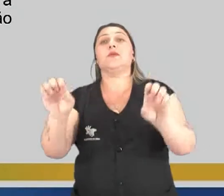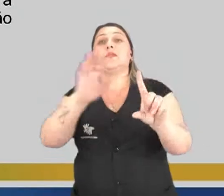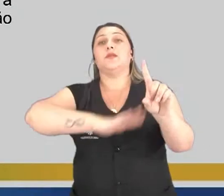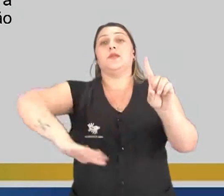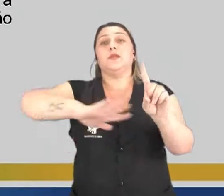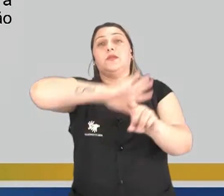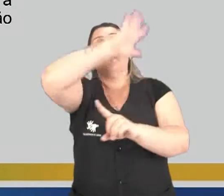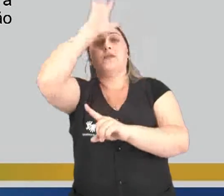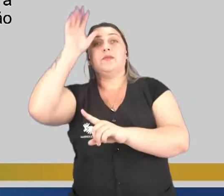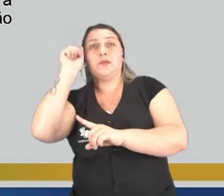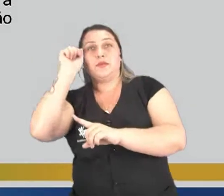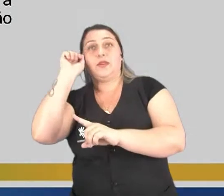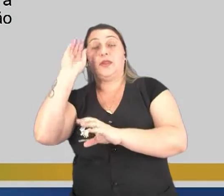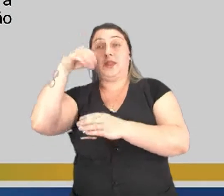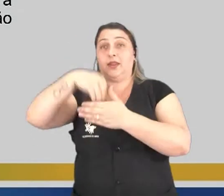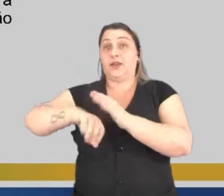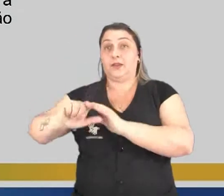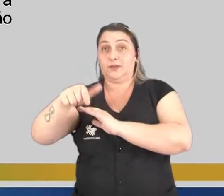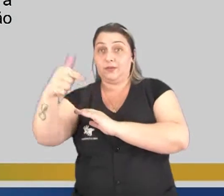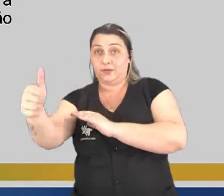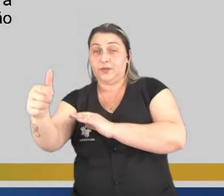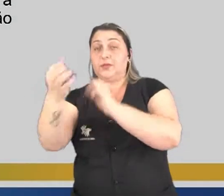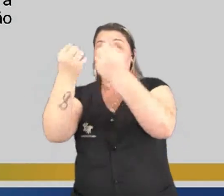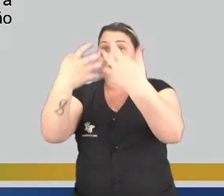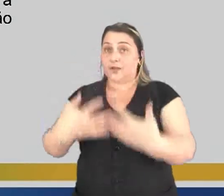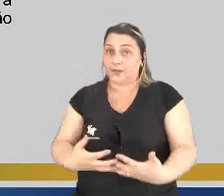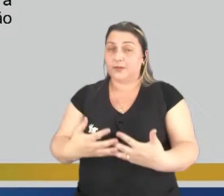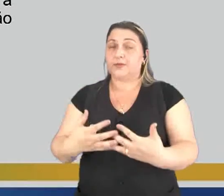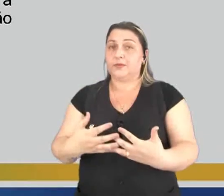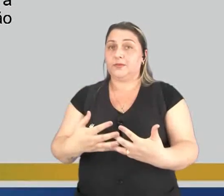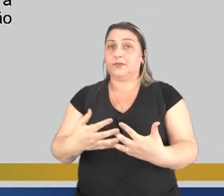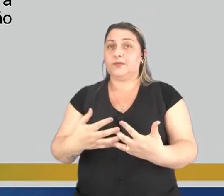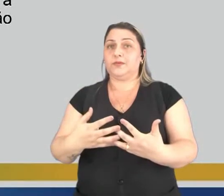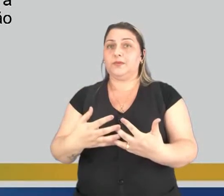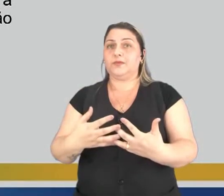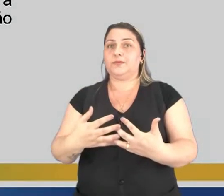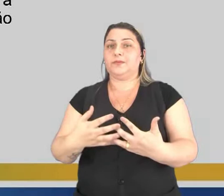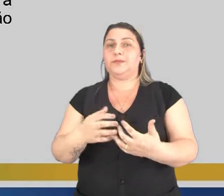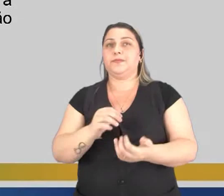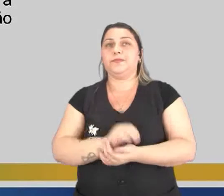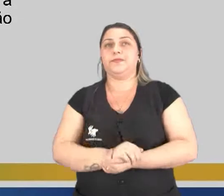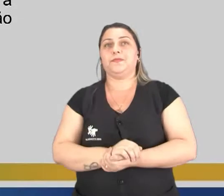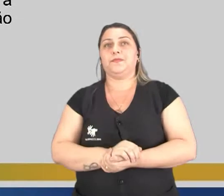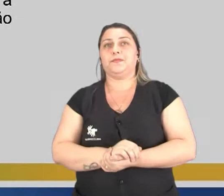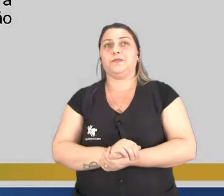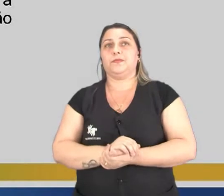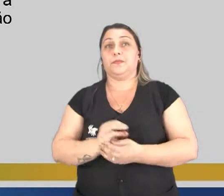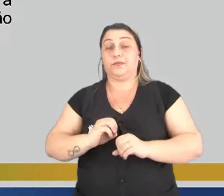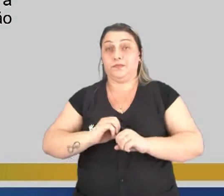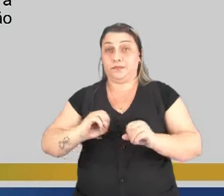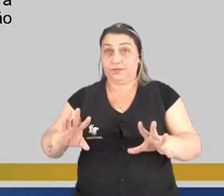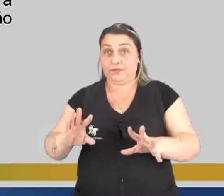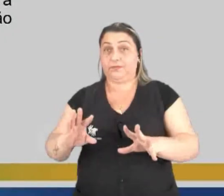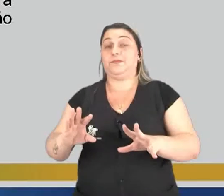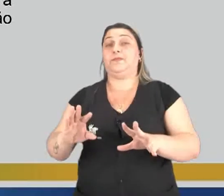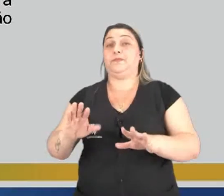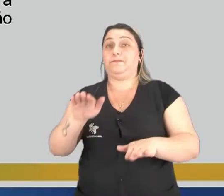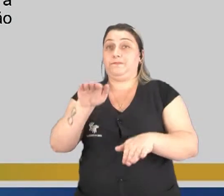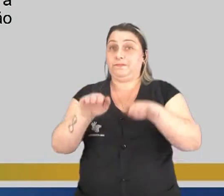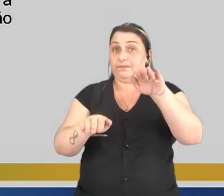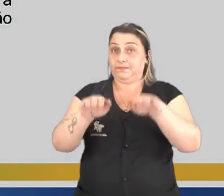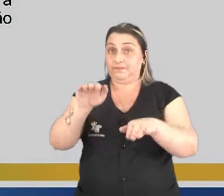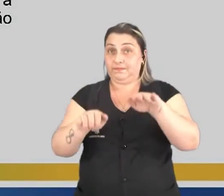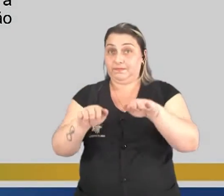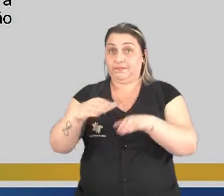da Amazônia. Dentre outros motivos, essa sustentação deveu-se à distribuição de renda equitativa nos